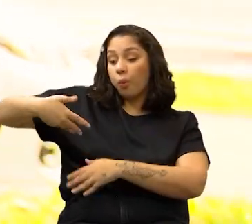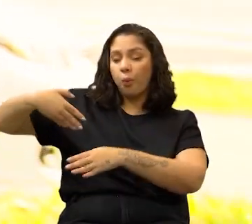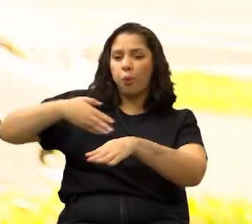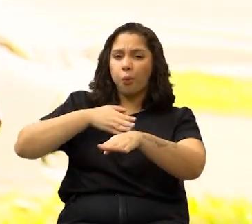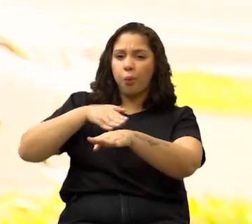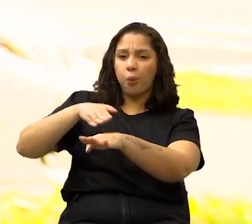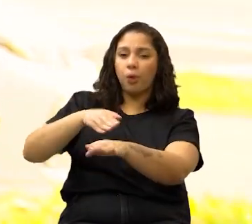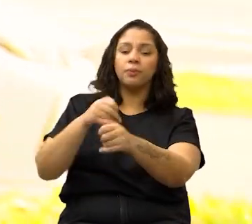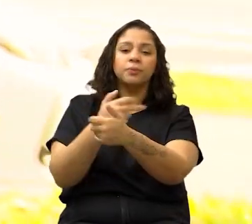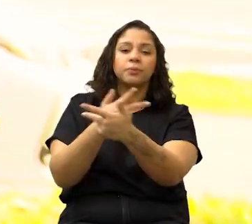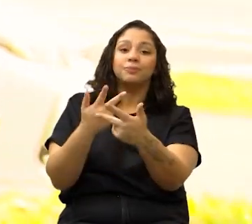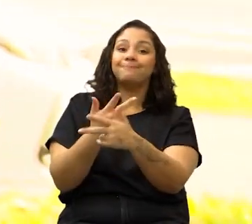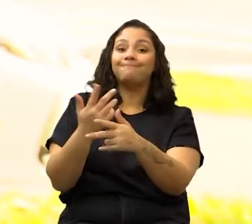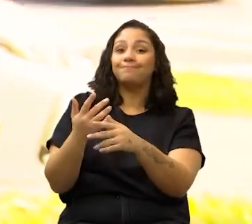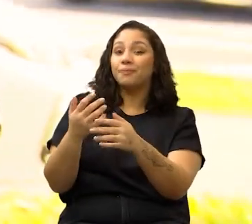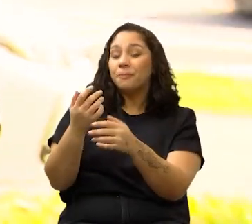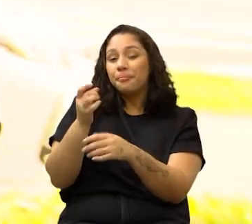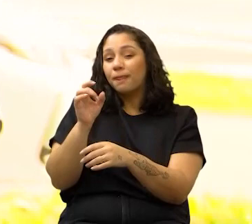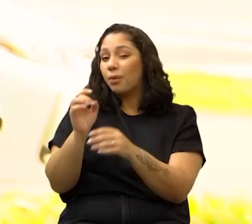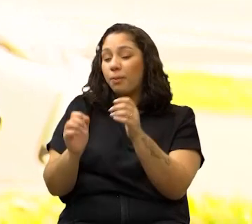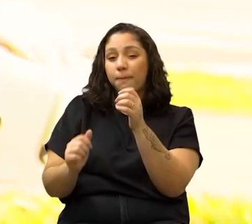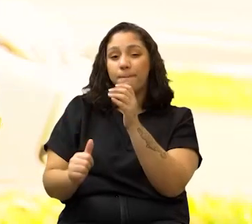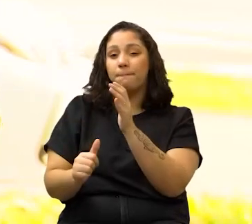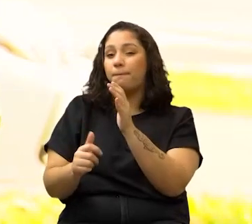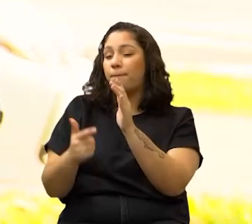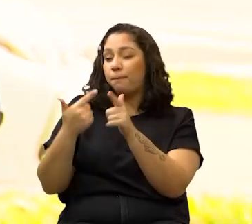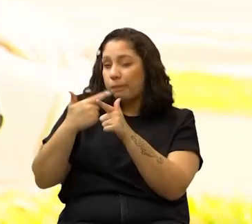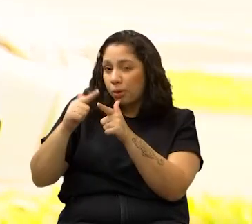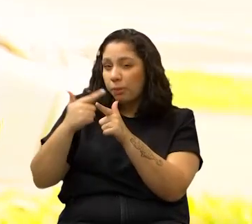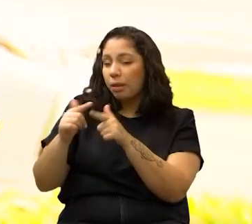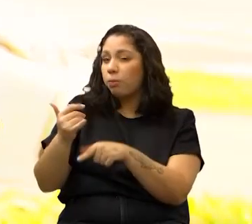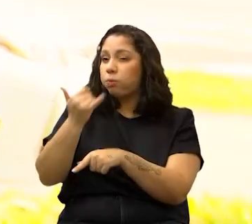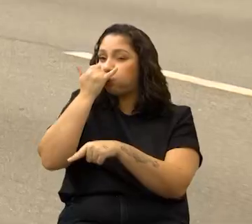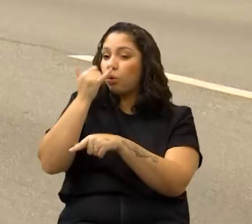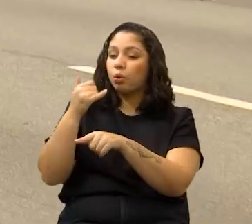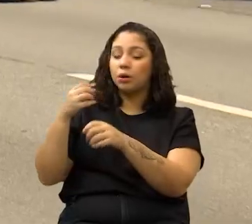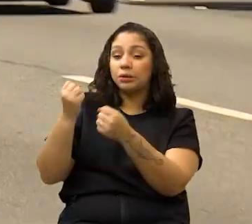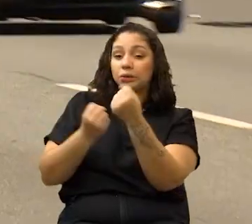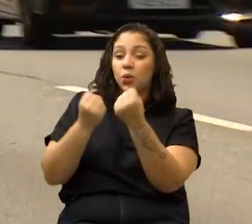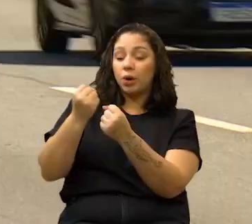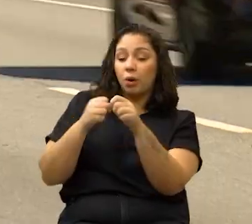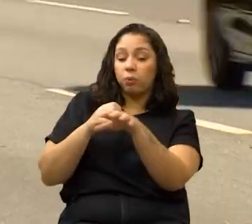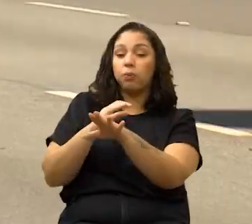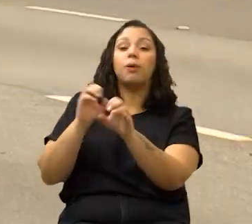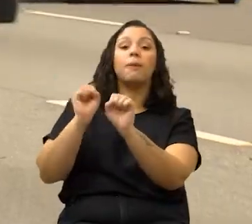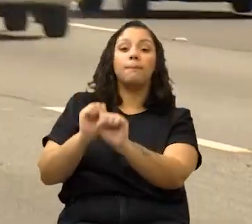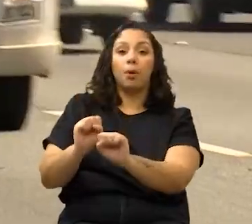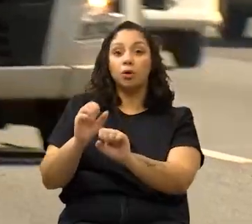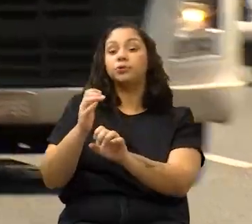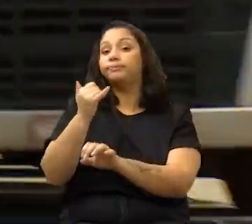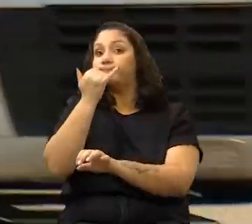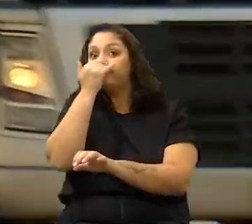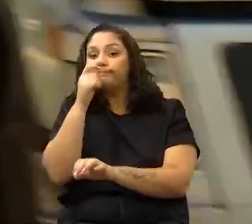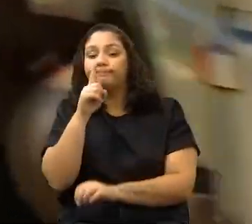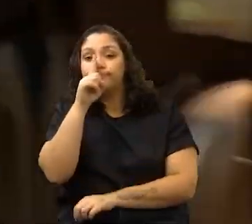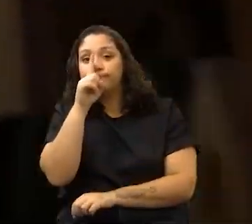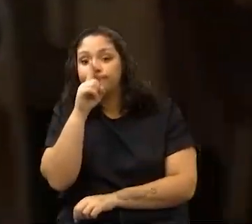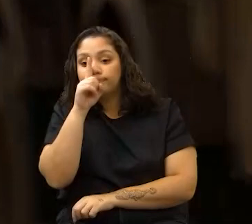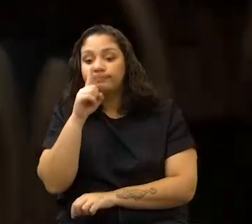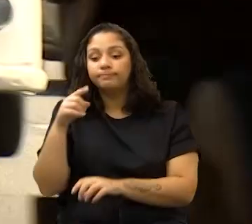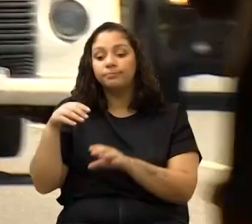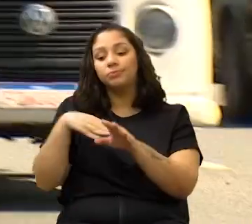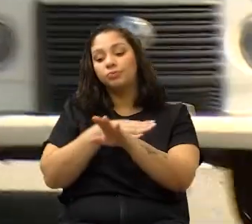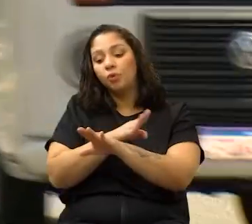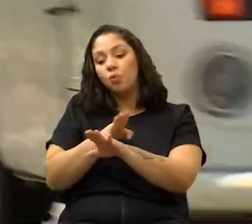pane, por menor que seja, no veículo, ela causa um transtorno Sem falar no risco. Hoje, um veículo